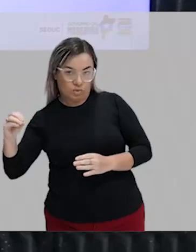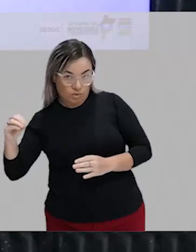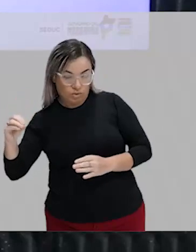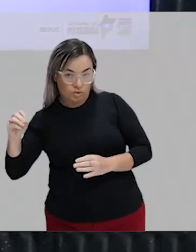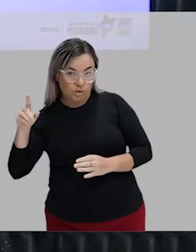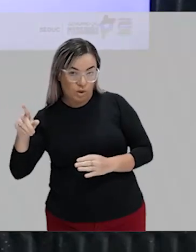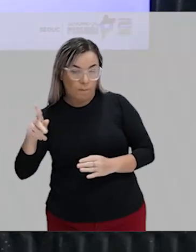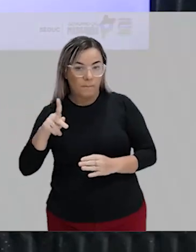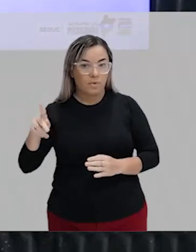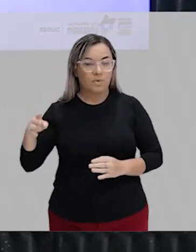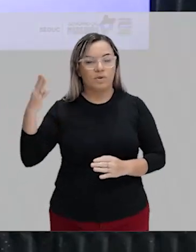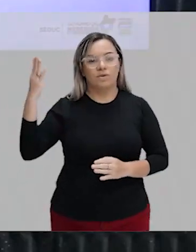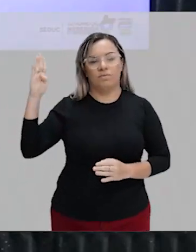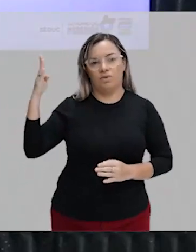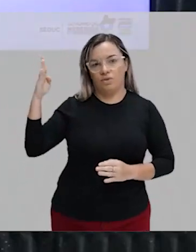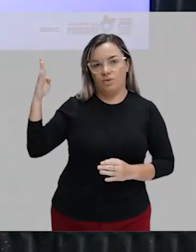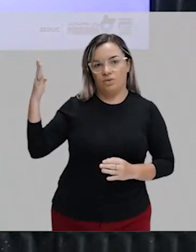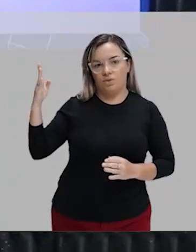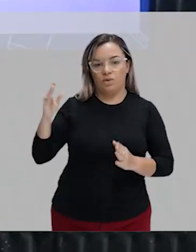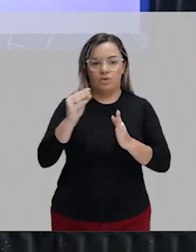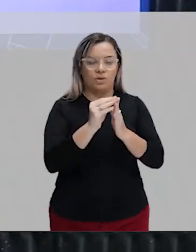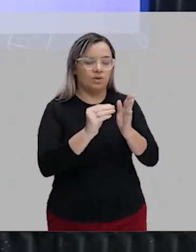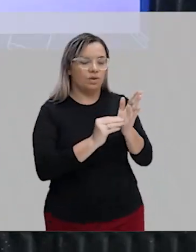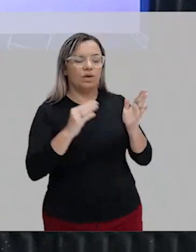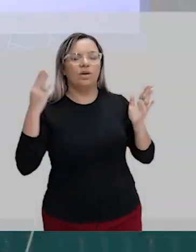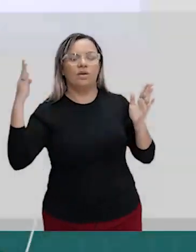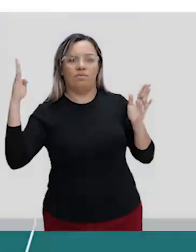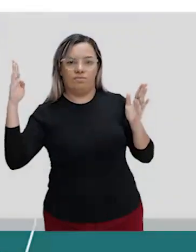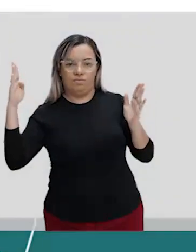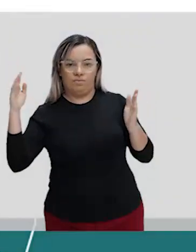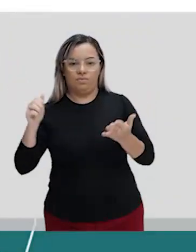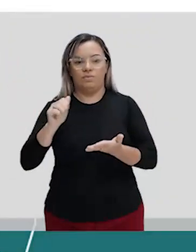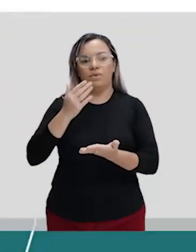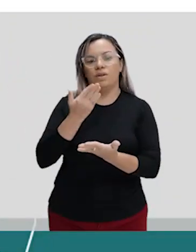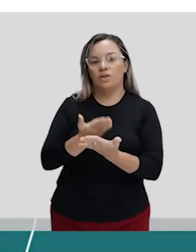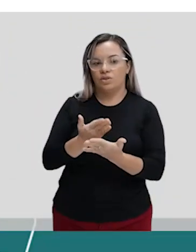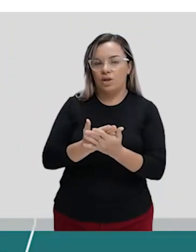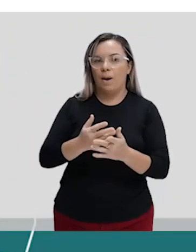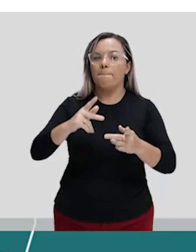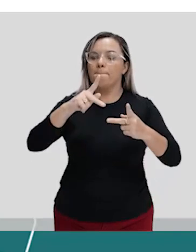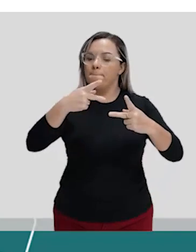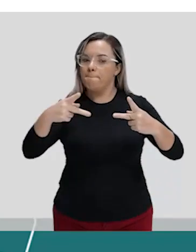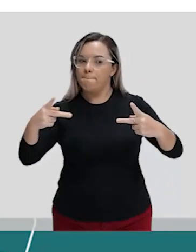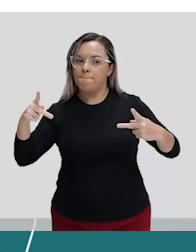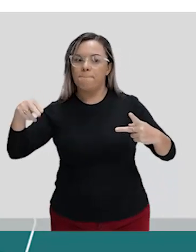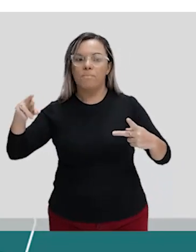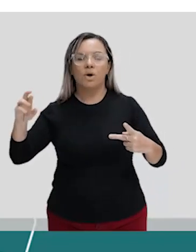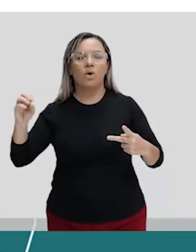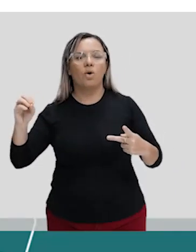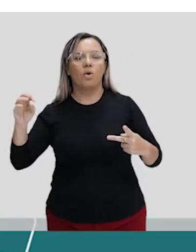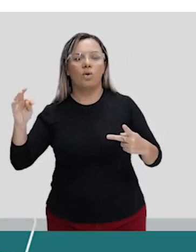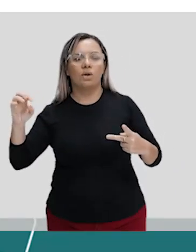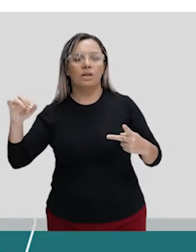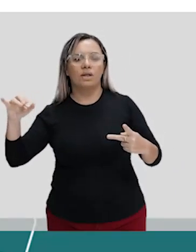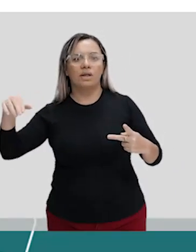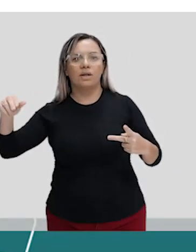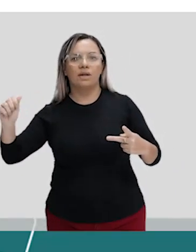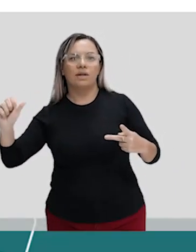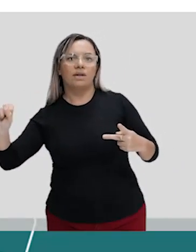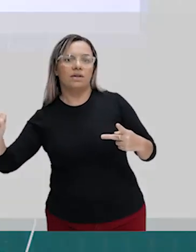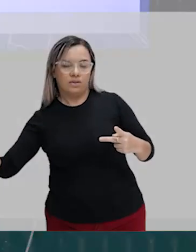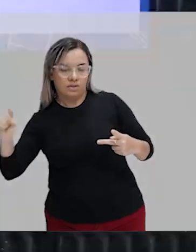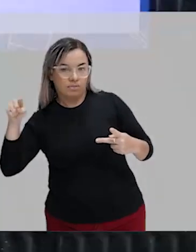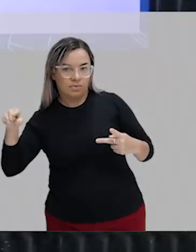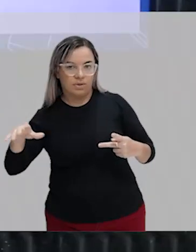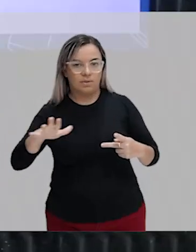professor de Biologia. Na aula de Biologia de hoje nós vamos trabalhar proteínas, tá? Nós estamos estudando uma área